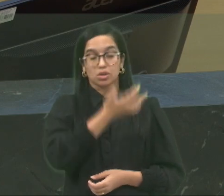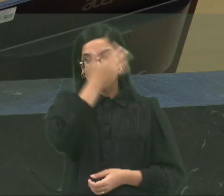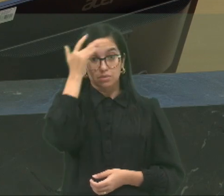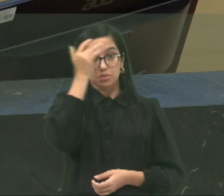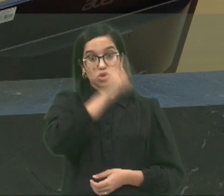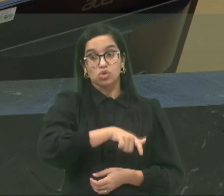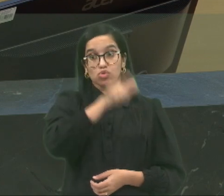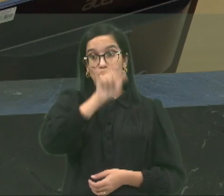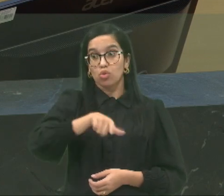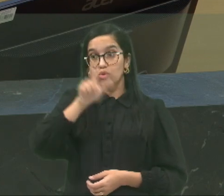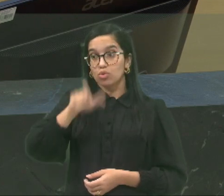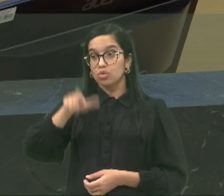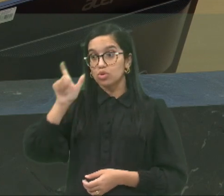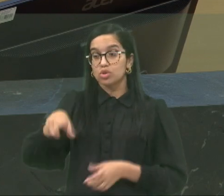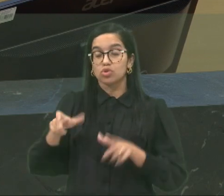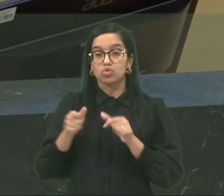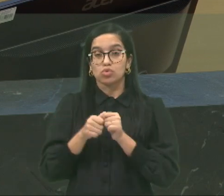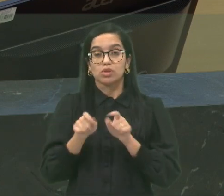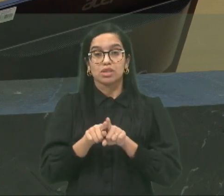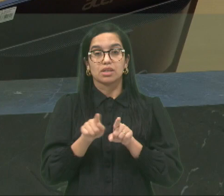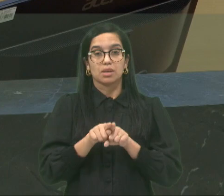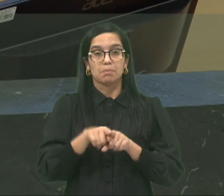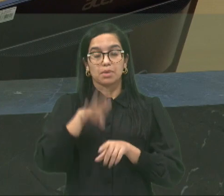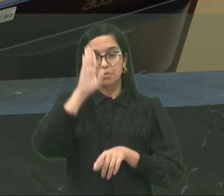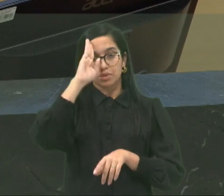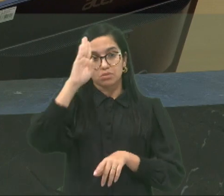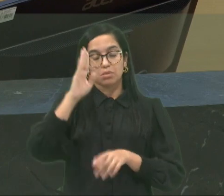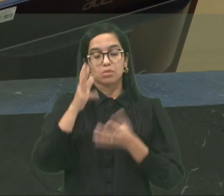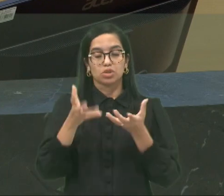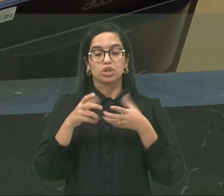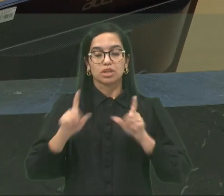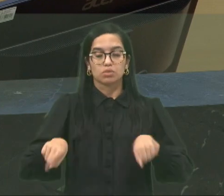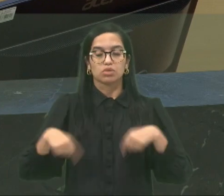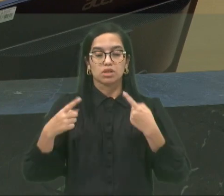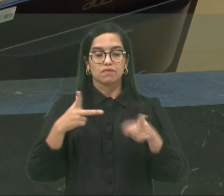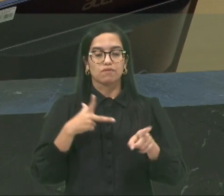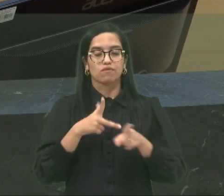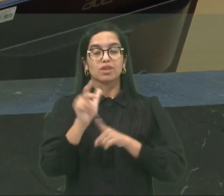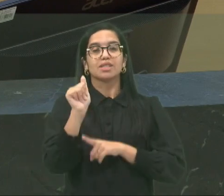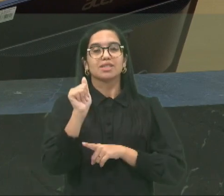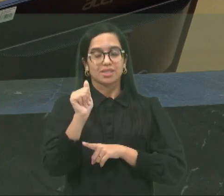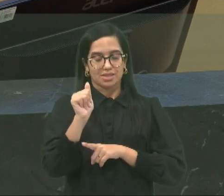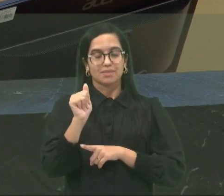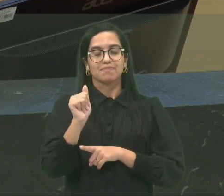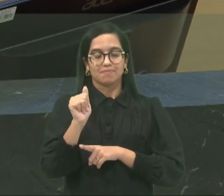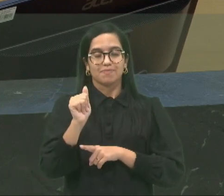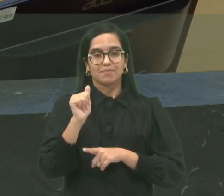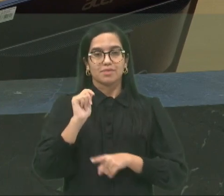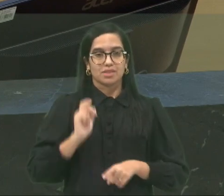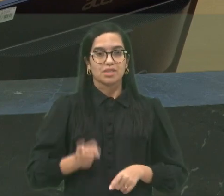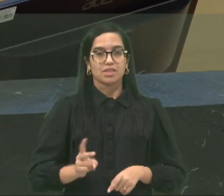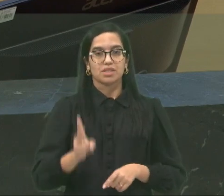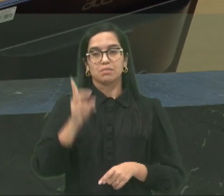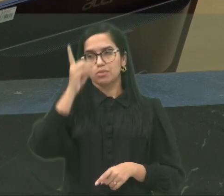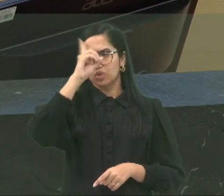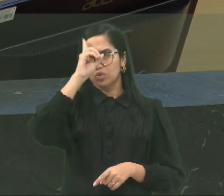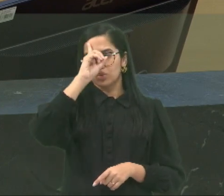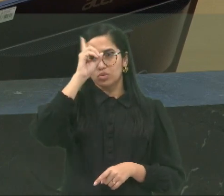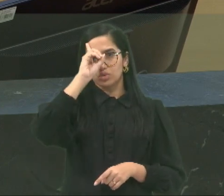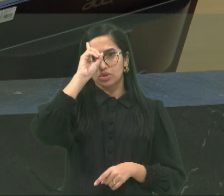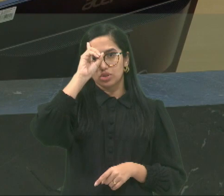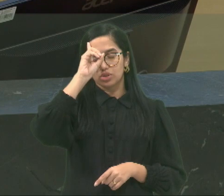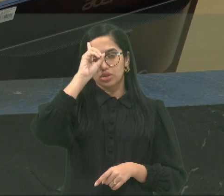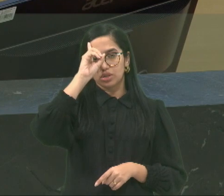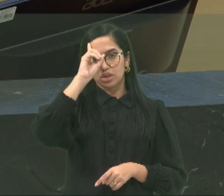ao seu lado, mas em especial em superar os desafios que são sempre lidados diariamente, e você, com